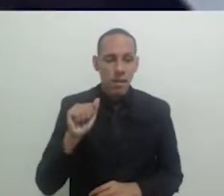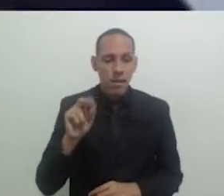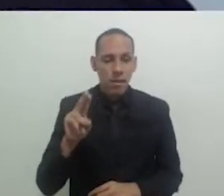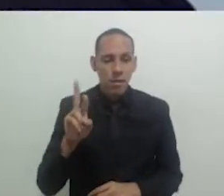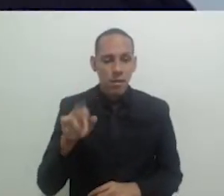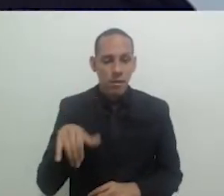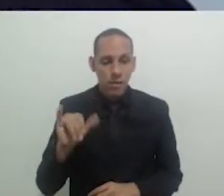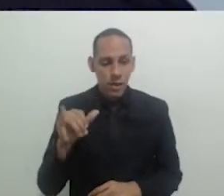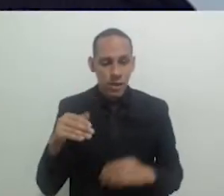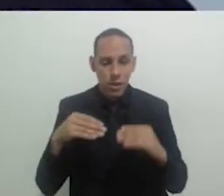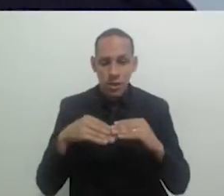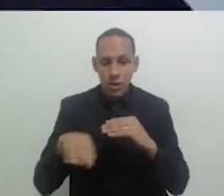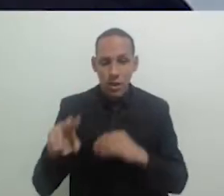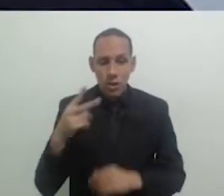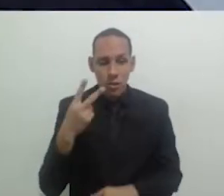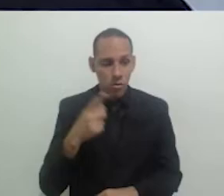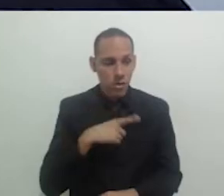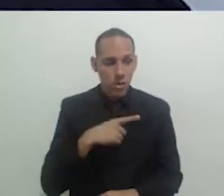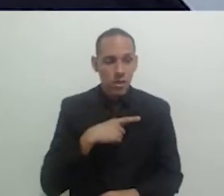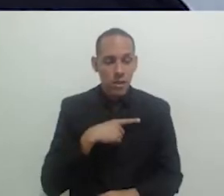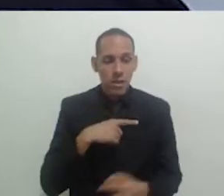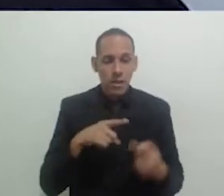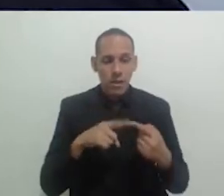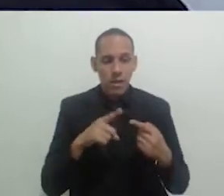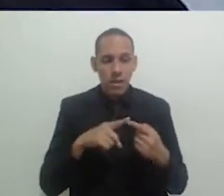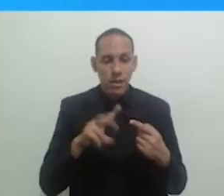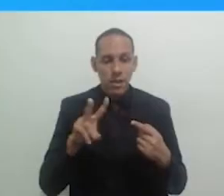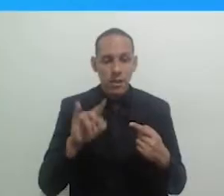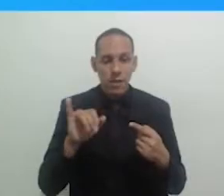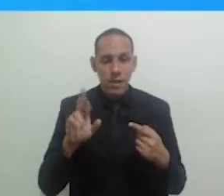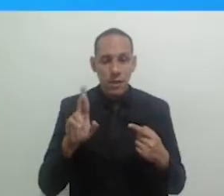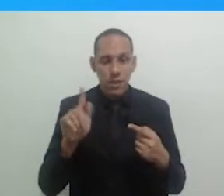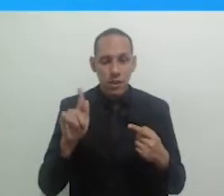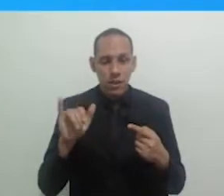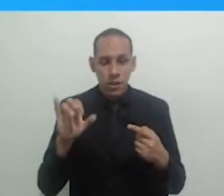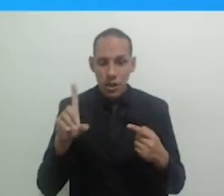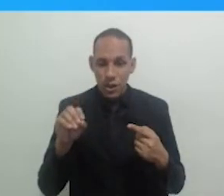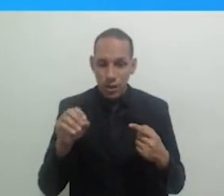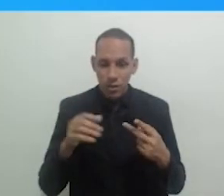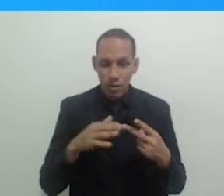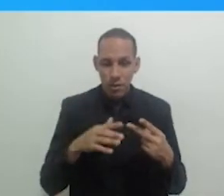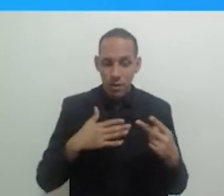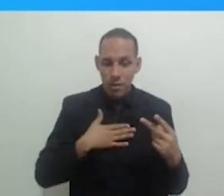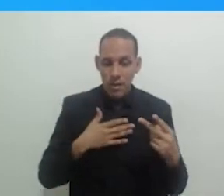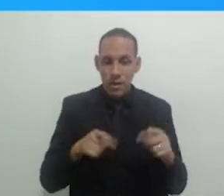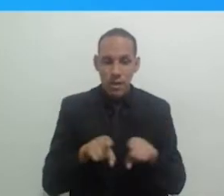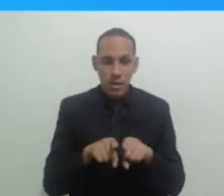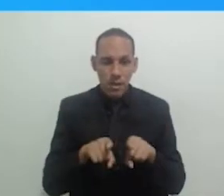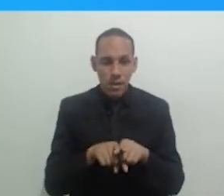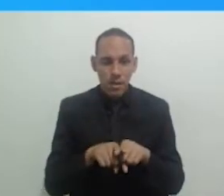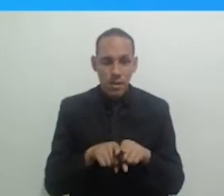do desembargador Virgílio e a minha. No 4, que é o relator desembargador Rebouças, é isso?